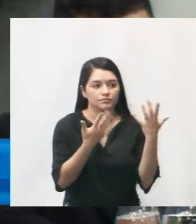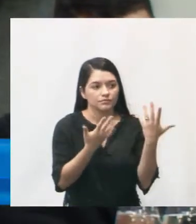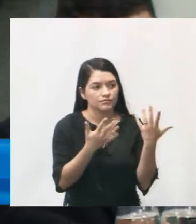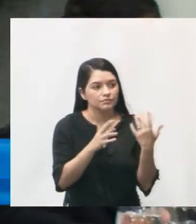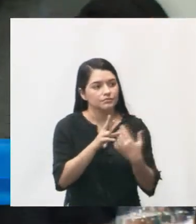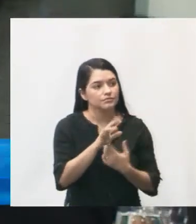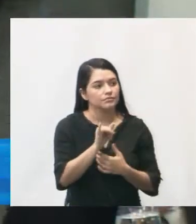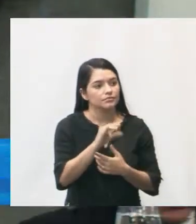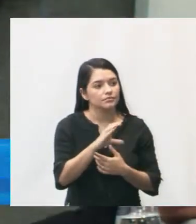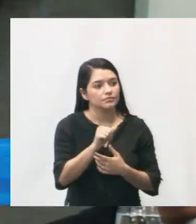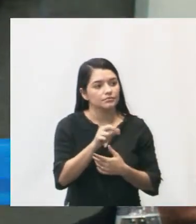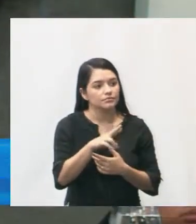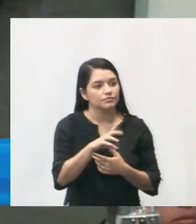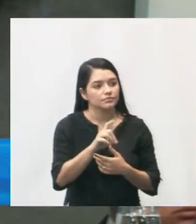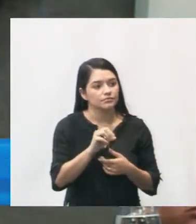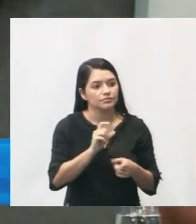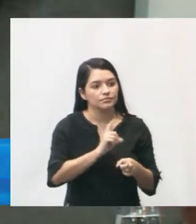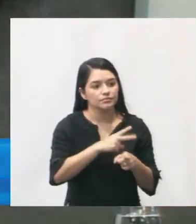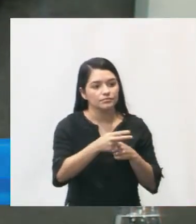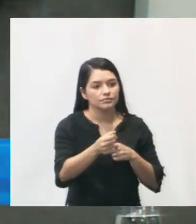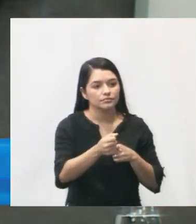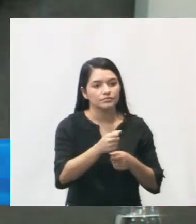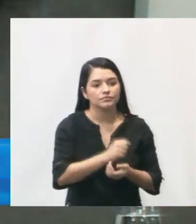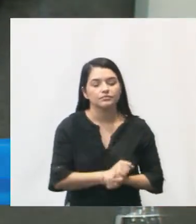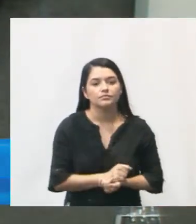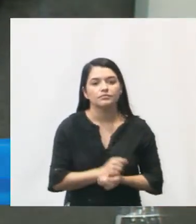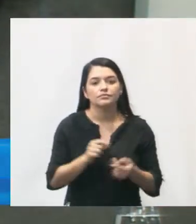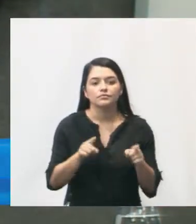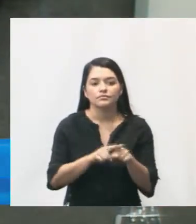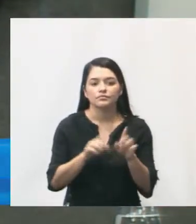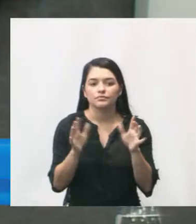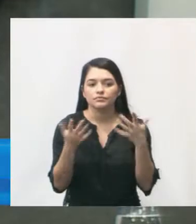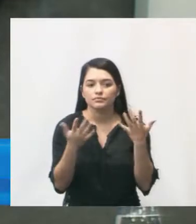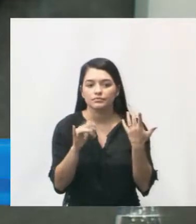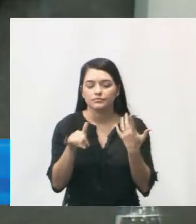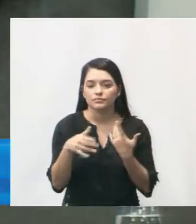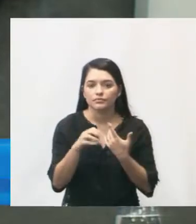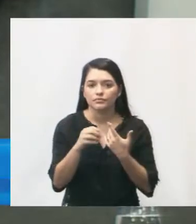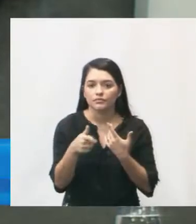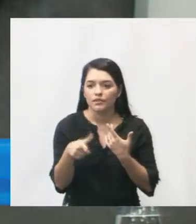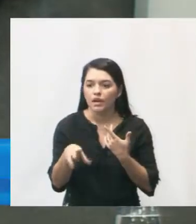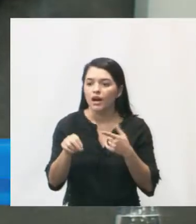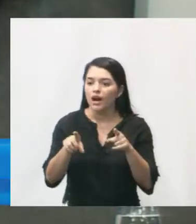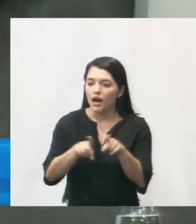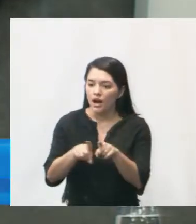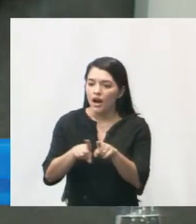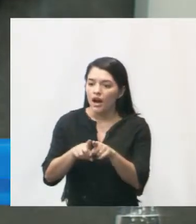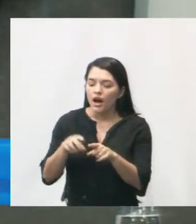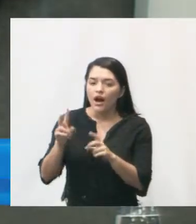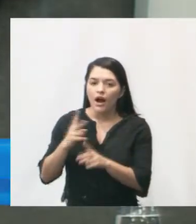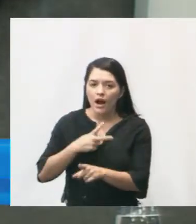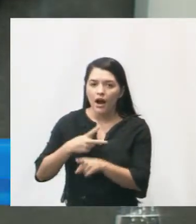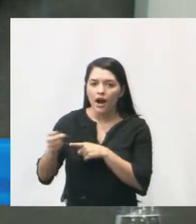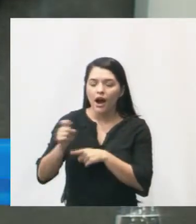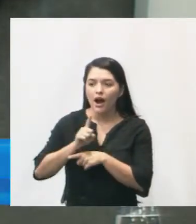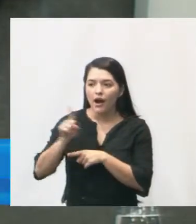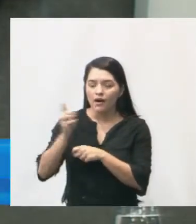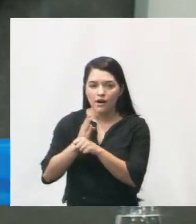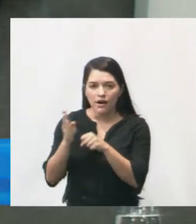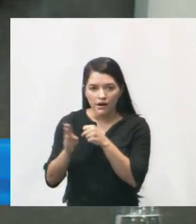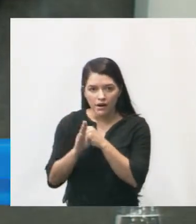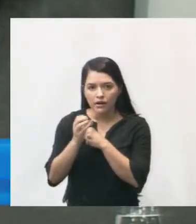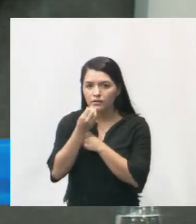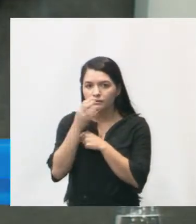pela vitória. Aproveitar e parabenizar também o João Flávio pela vitória lá no Bonfim. João Flávio é um cara bacana, um